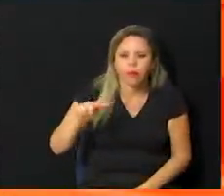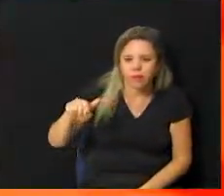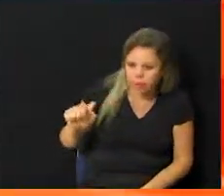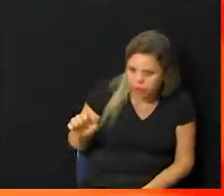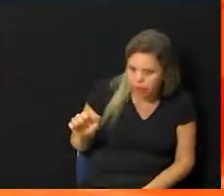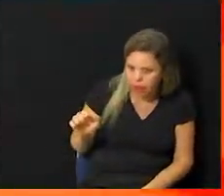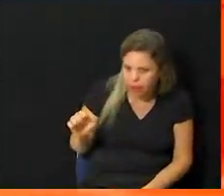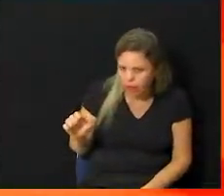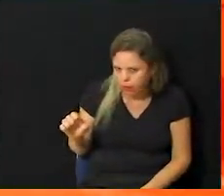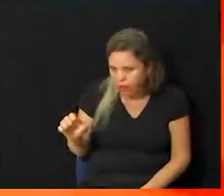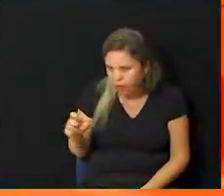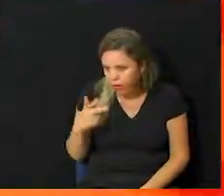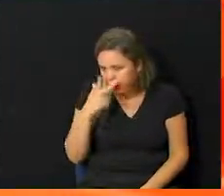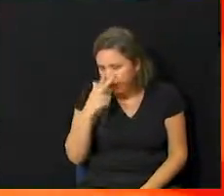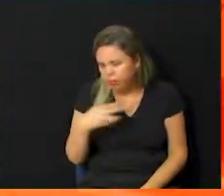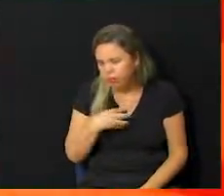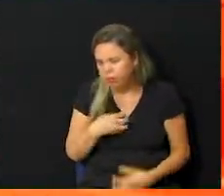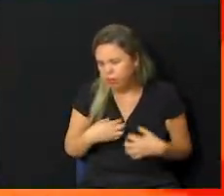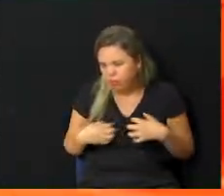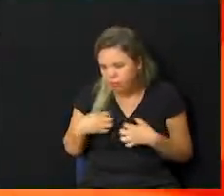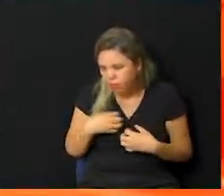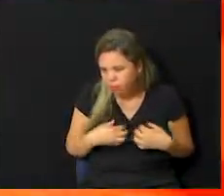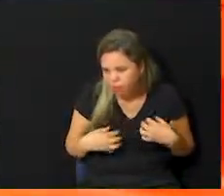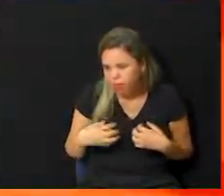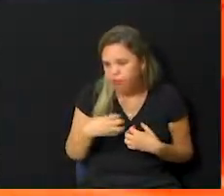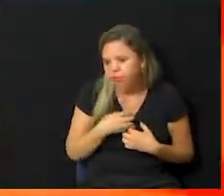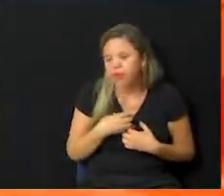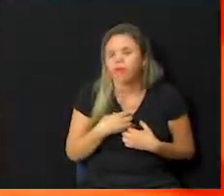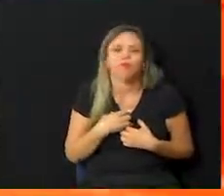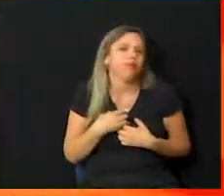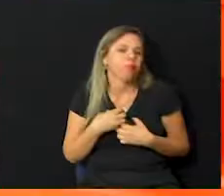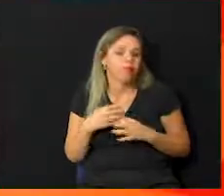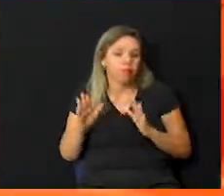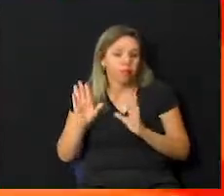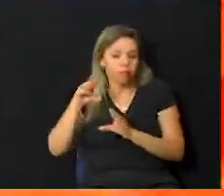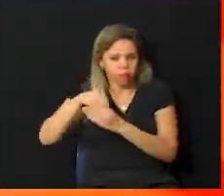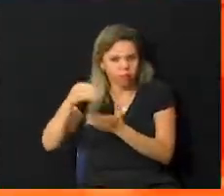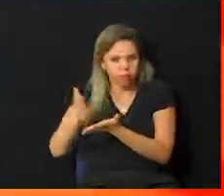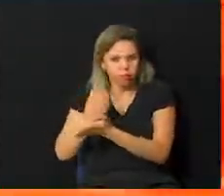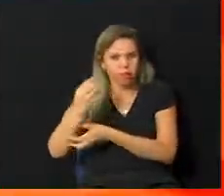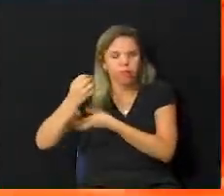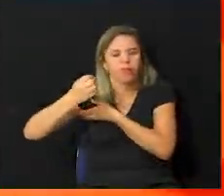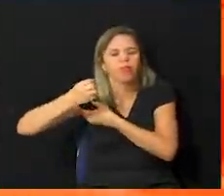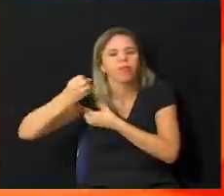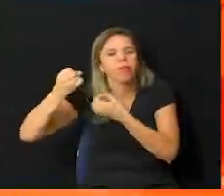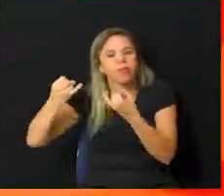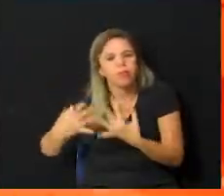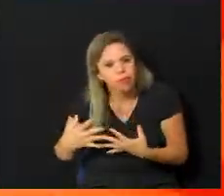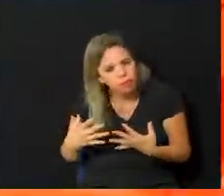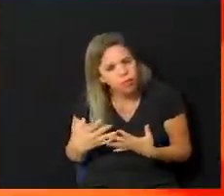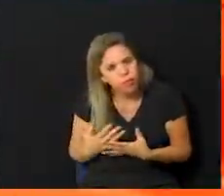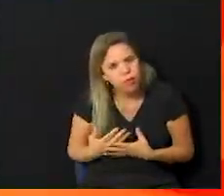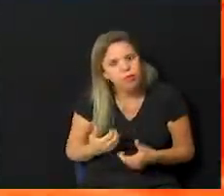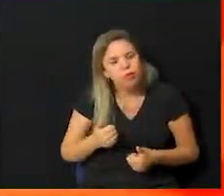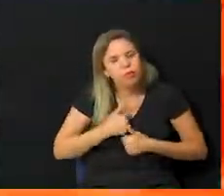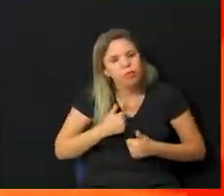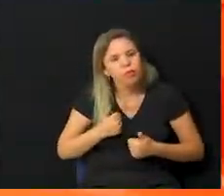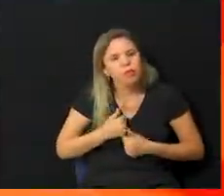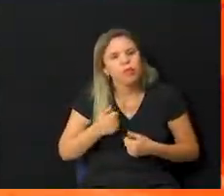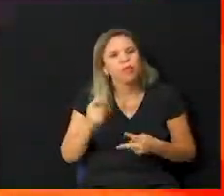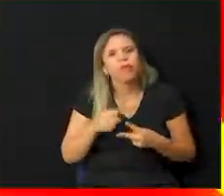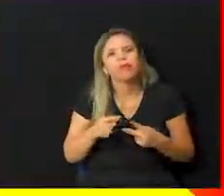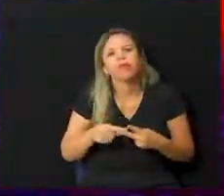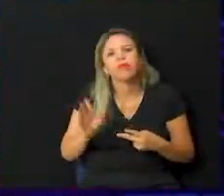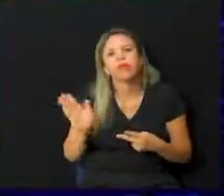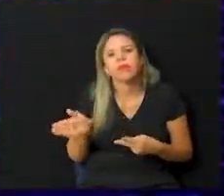um pouco, como eu falei, ela é mais sombria, ela tem a questão da depressão, que é bem tratada no livro. Enquanto a Camila é super alto astral. Então, assim,